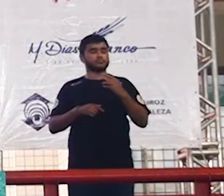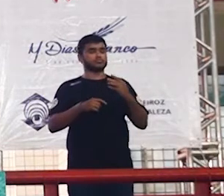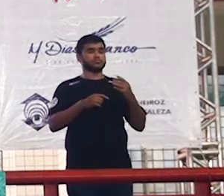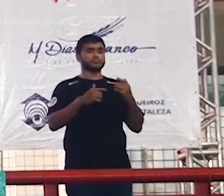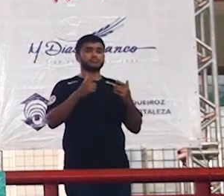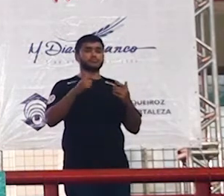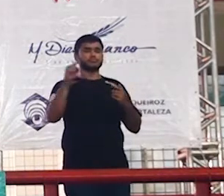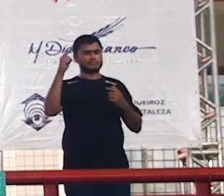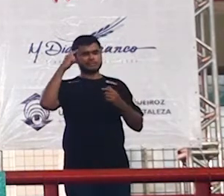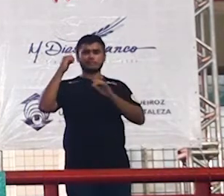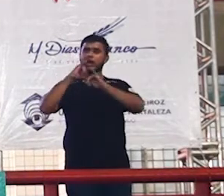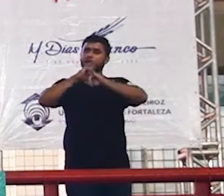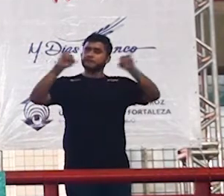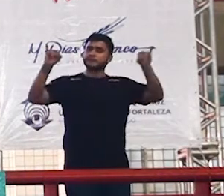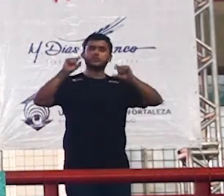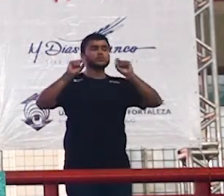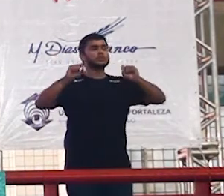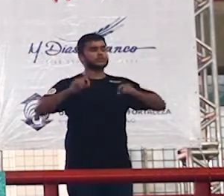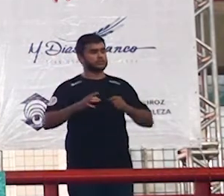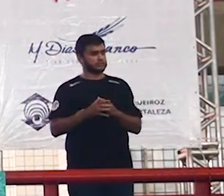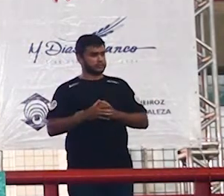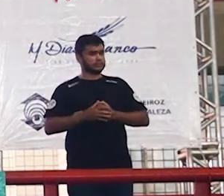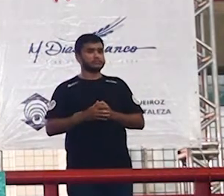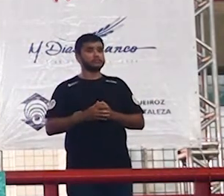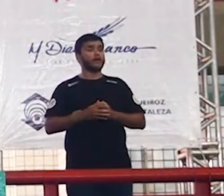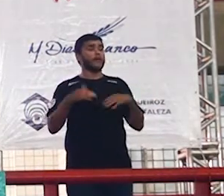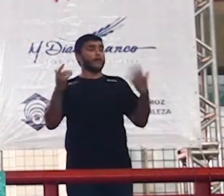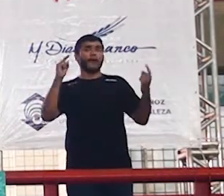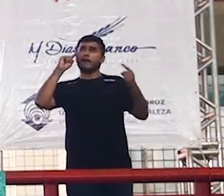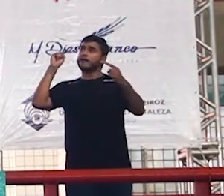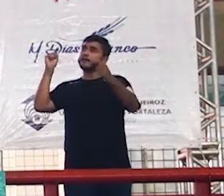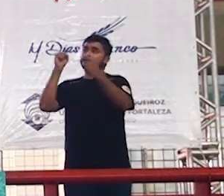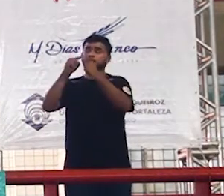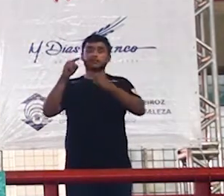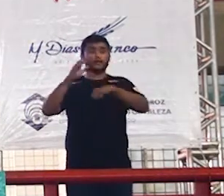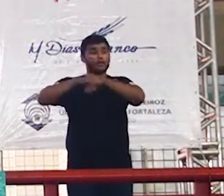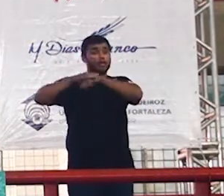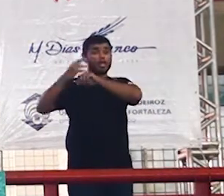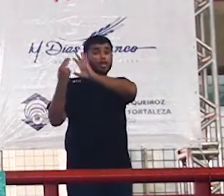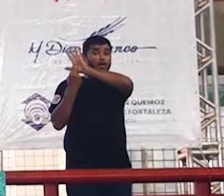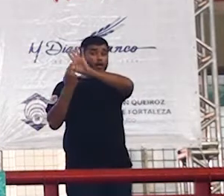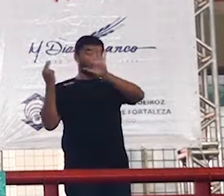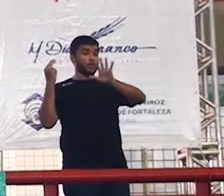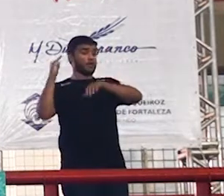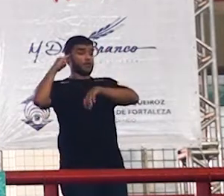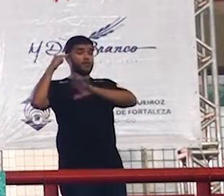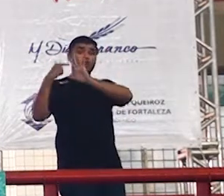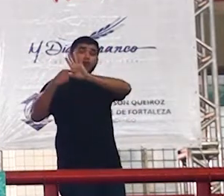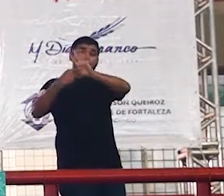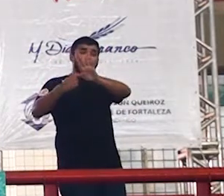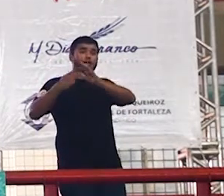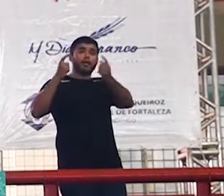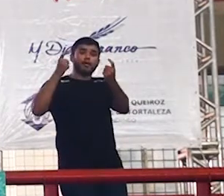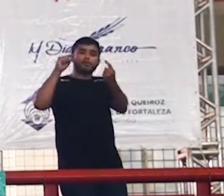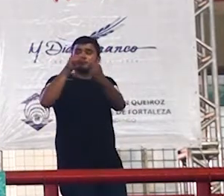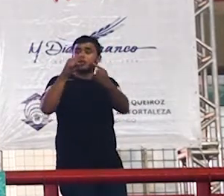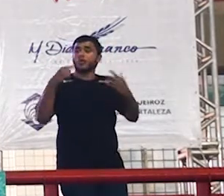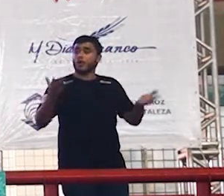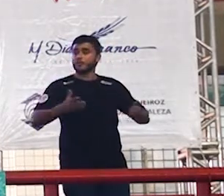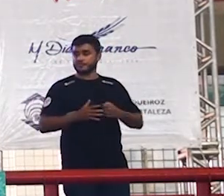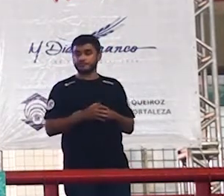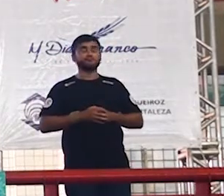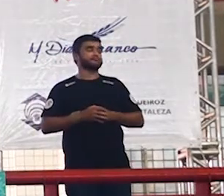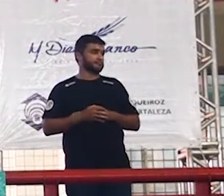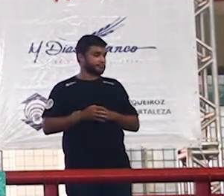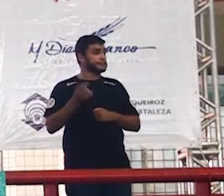mensagem desse texto? Você deve pensar, qual é o objetivo que o autor quer alcançar com esse texto? E pensar em